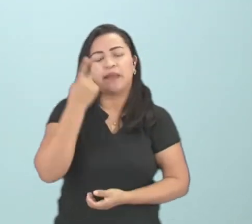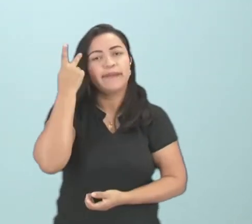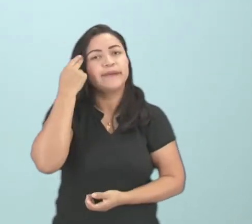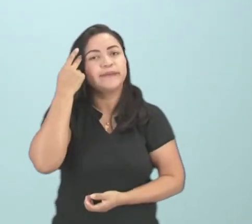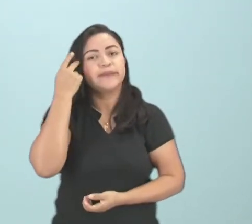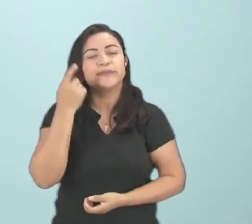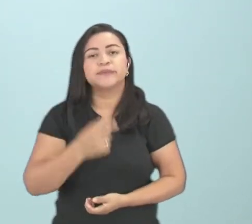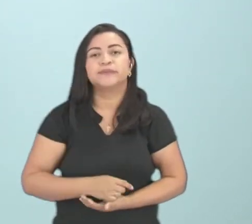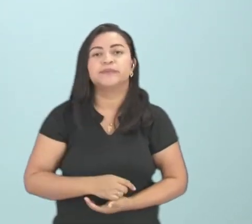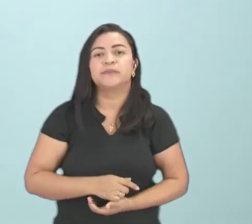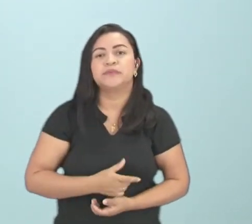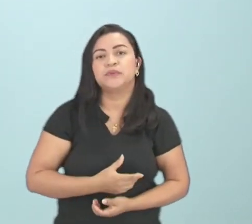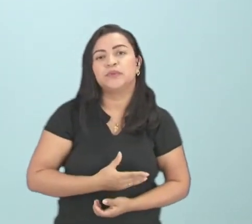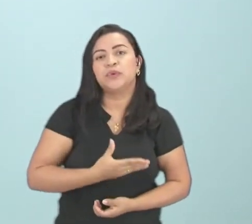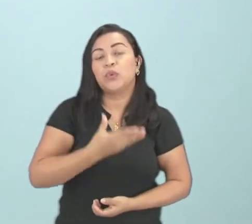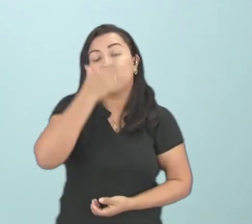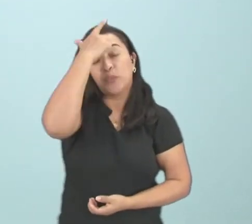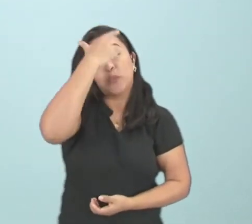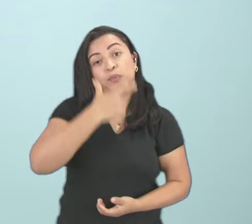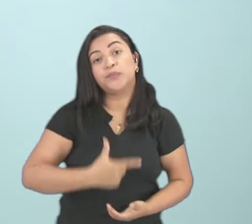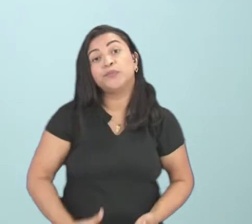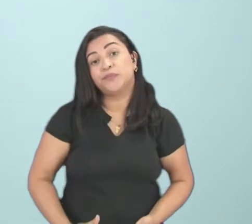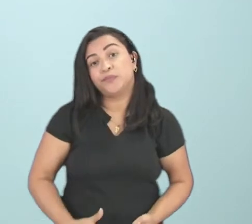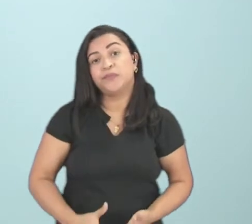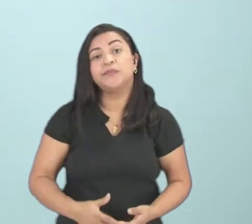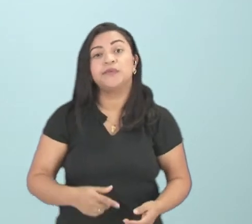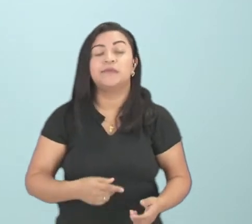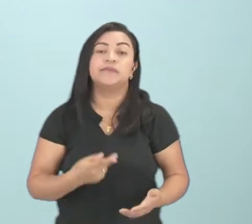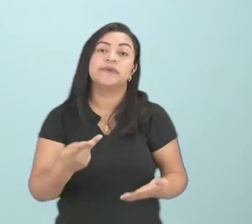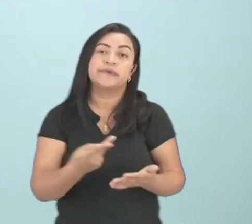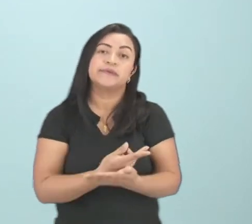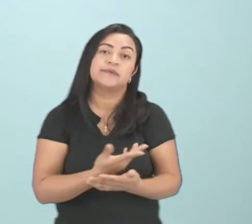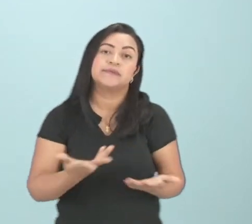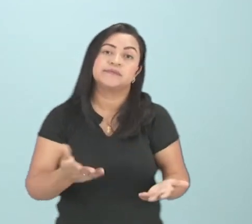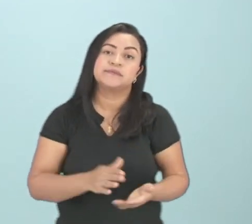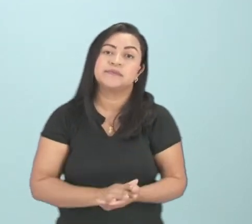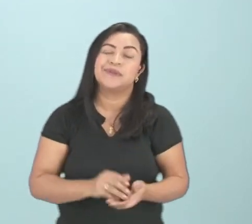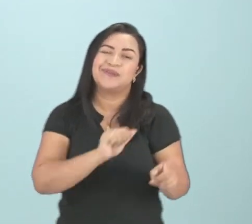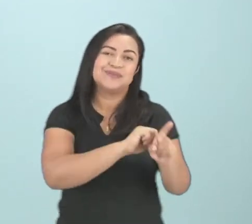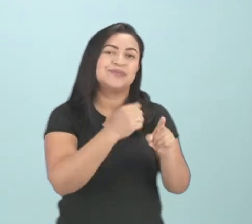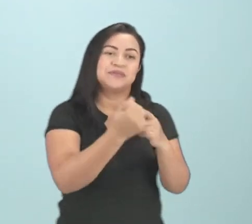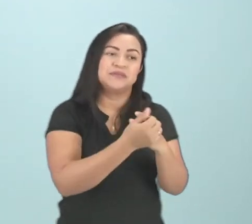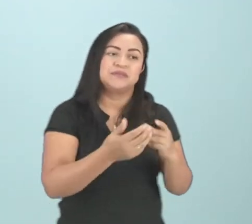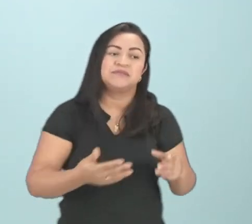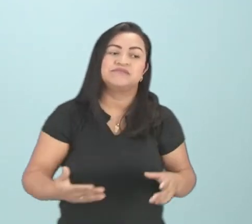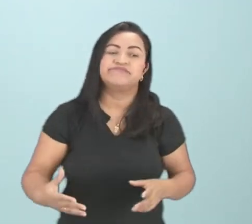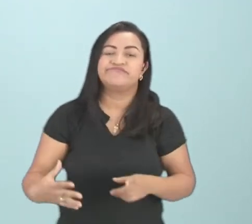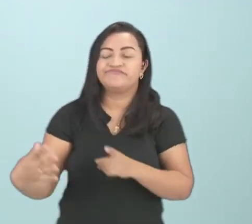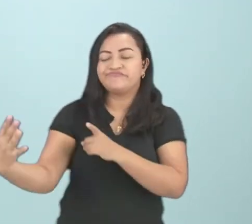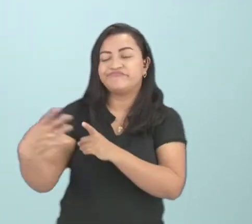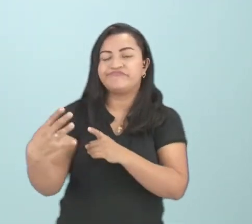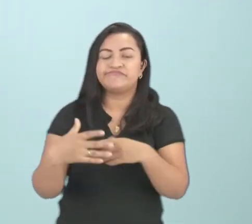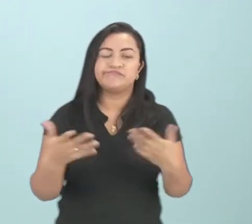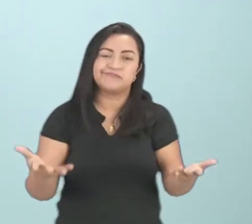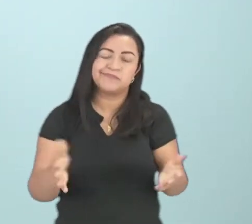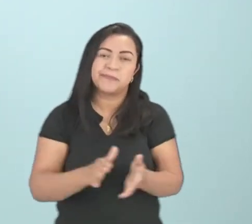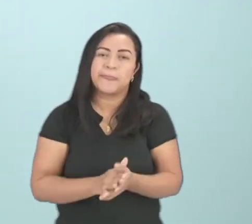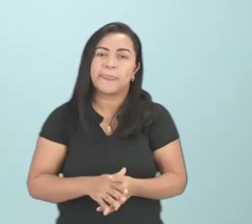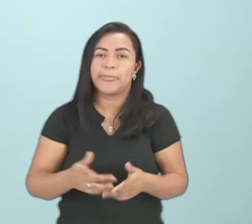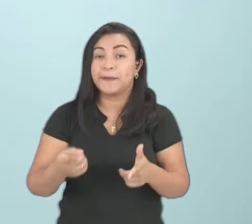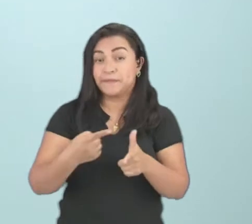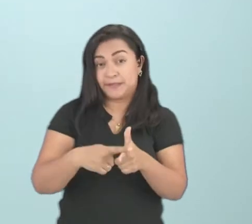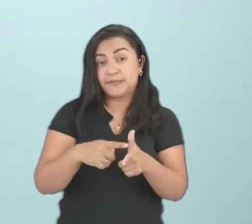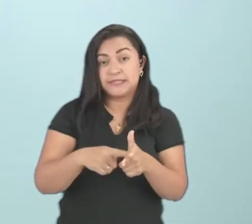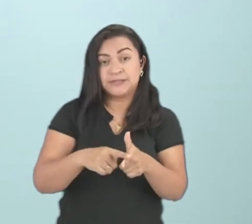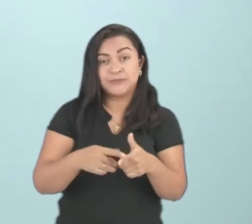imperfeito, né? O homem é sujeito a todos os tipos de intempéries da sociedade. Então, diante dessa problemática,